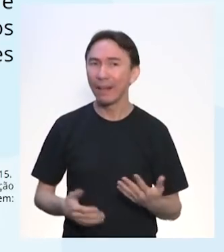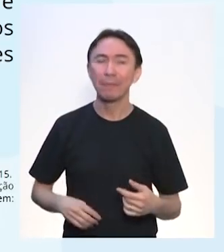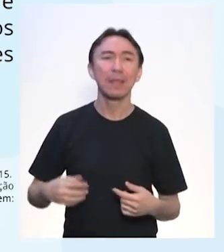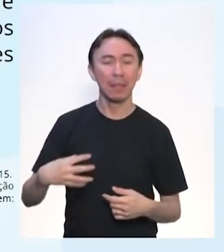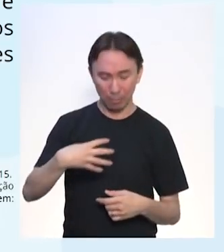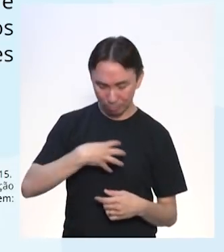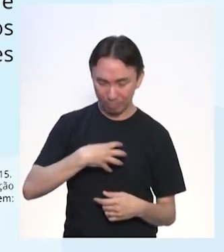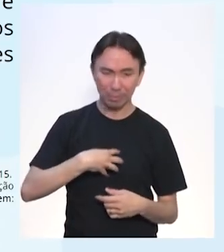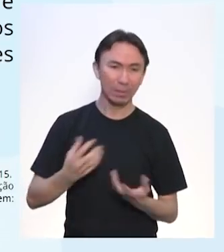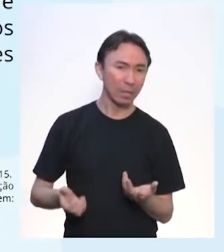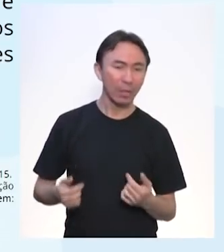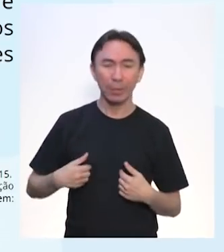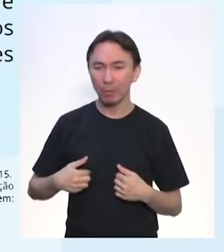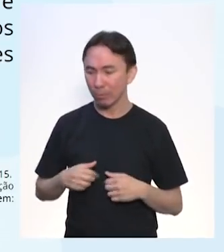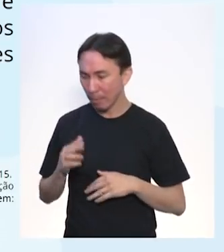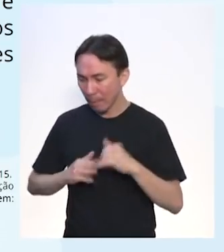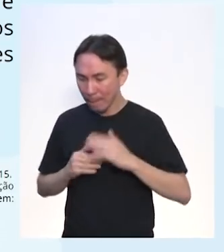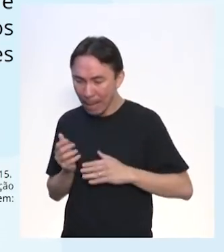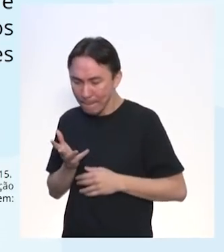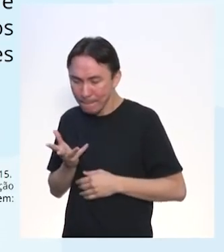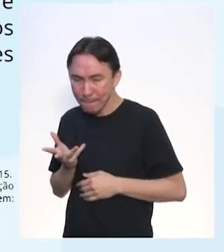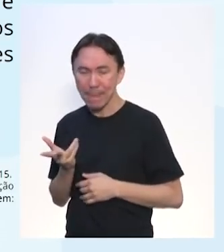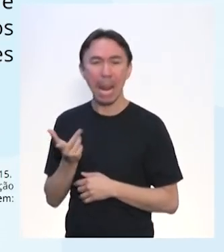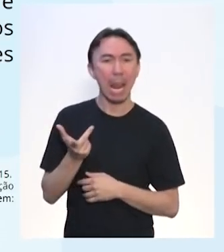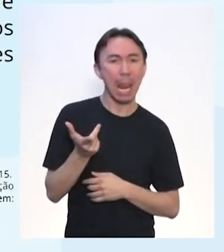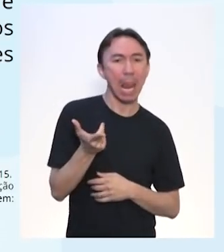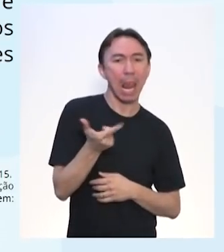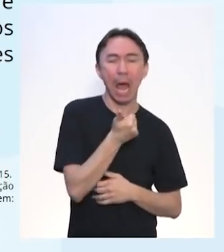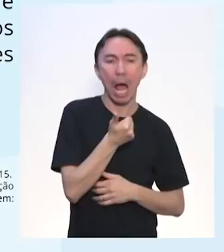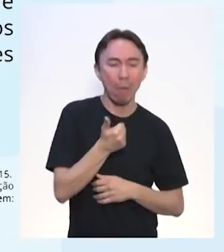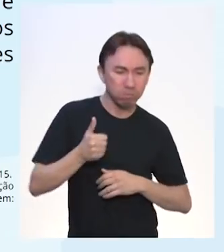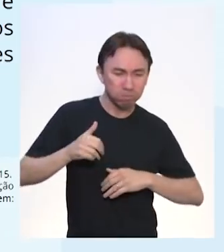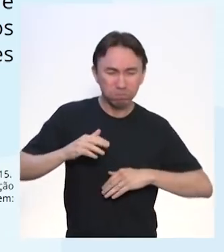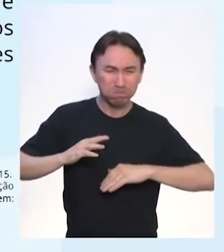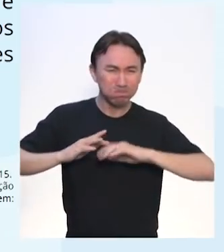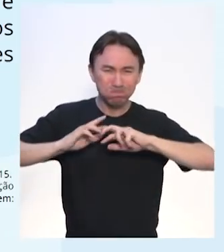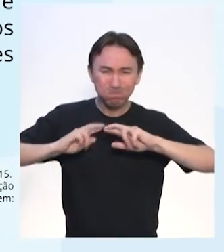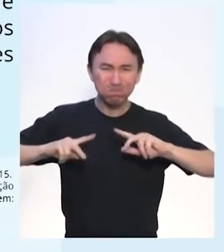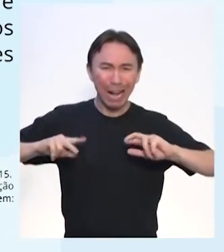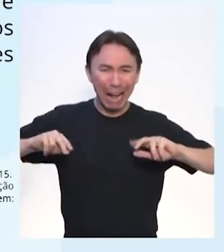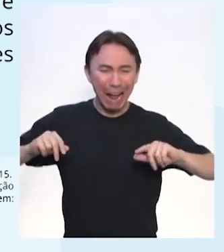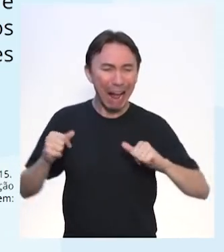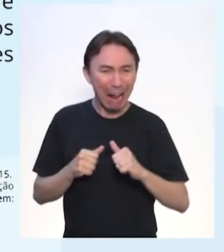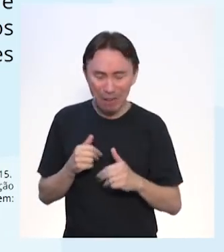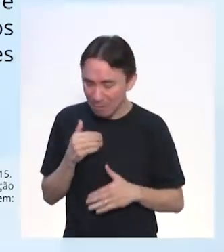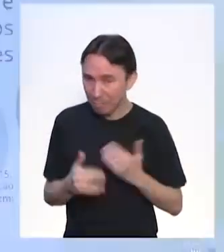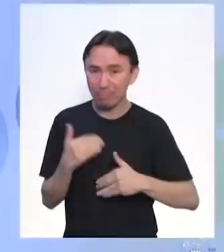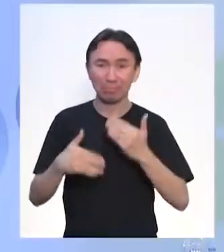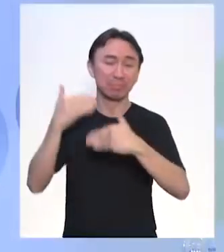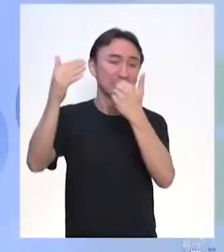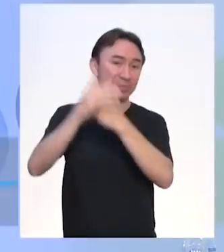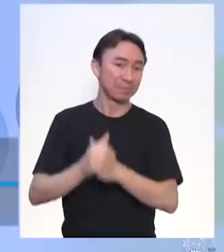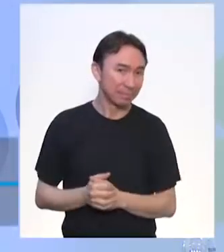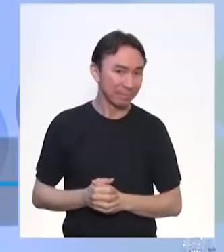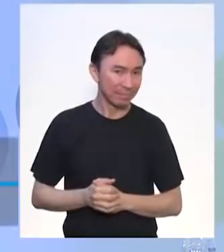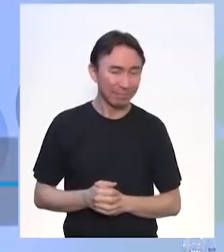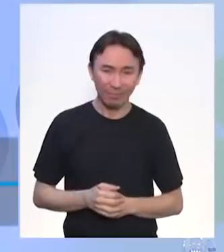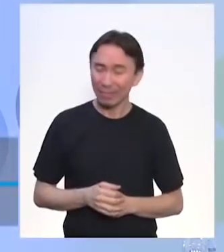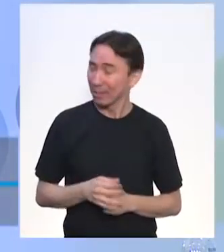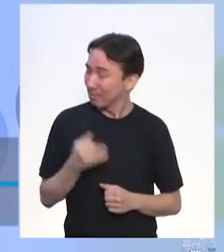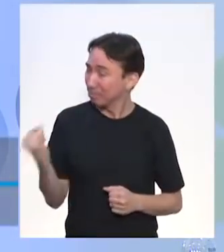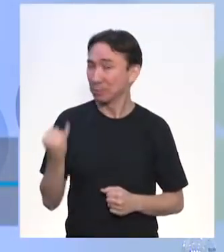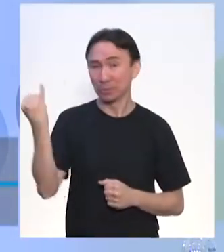que cada um tem. Quando a gente mostra, né, que é capaz de elaborar reflexões com 2 coisinhas